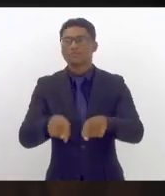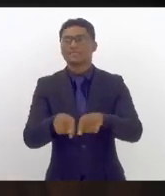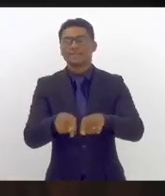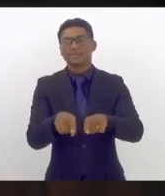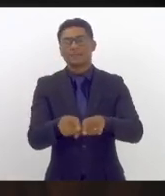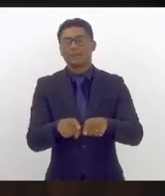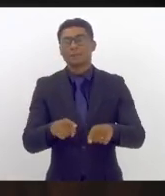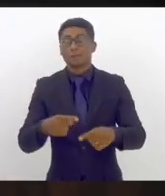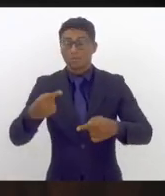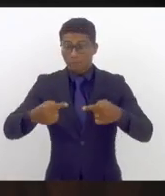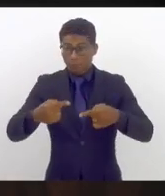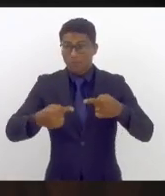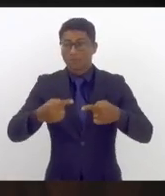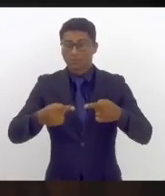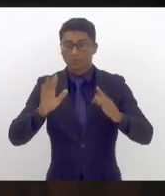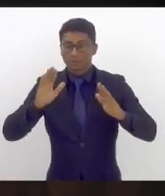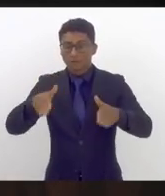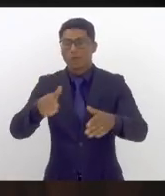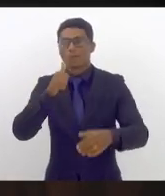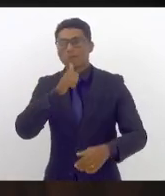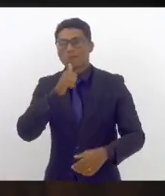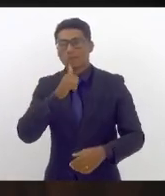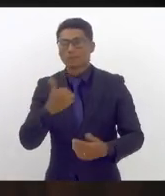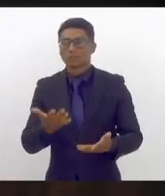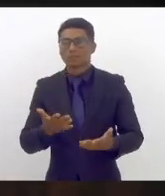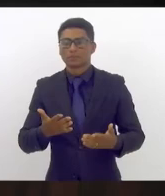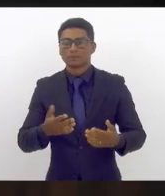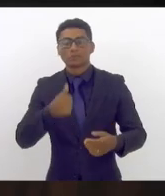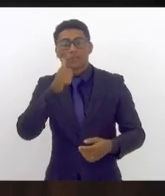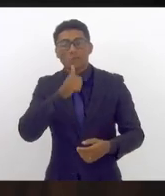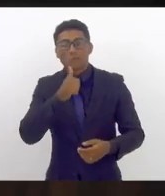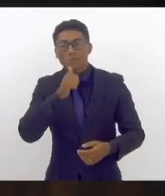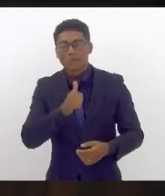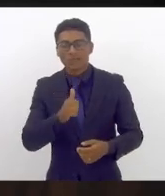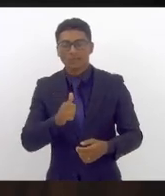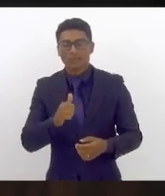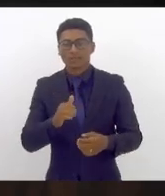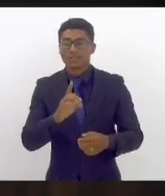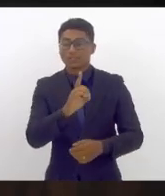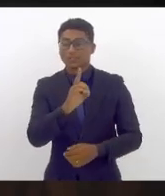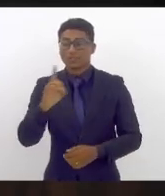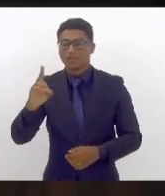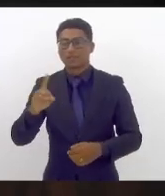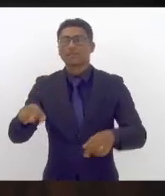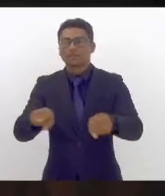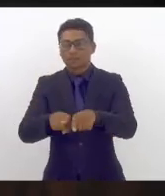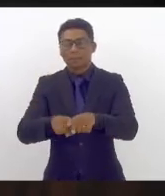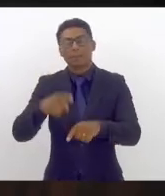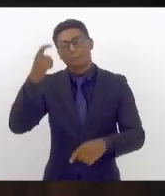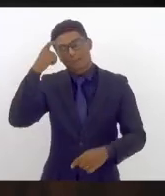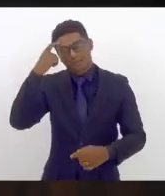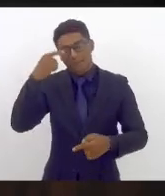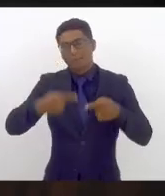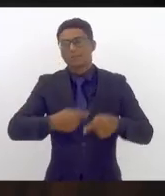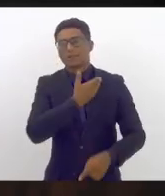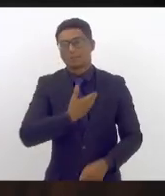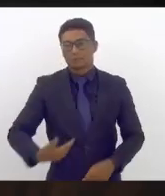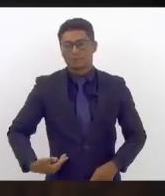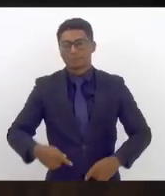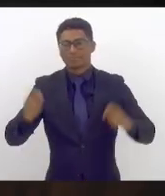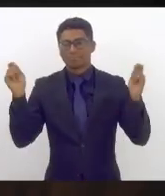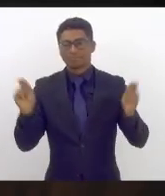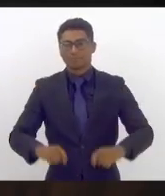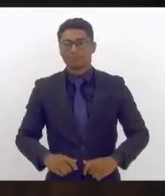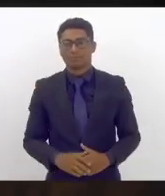mostrando que as mulheres de centro de direita também sabem fazer e pensar políticas públicas para os mais